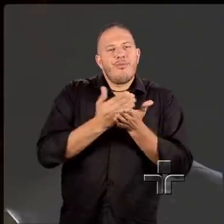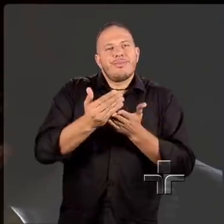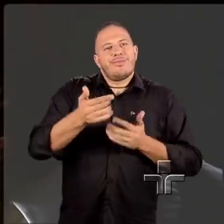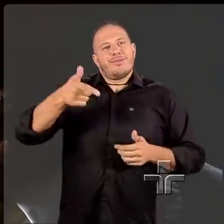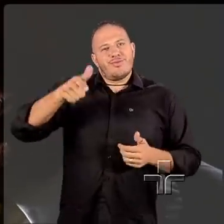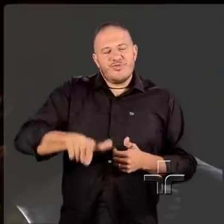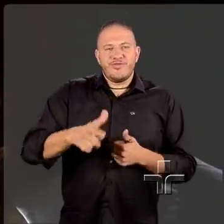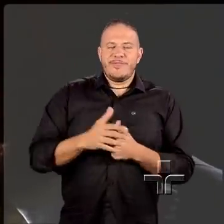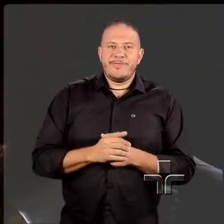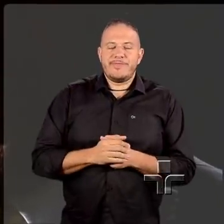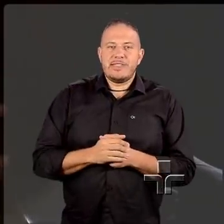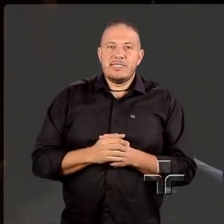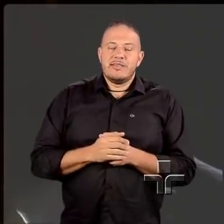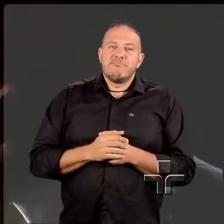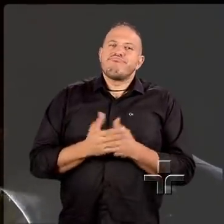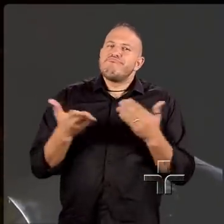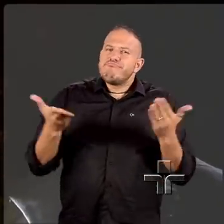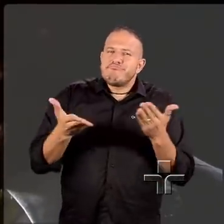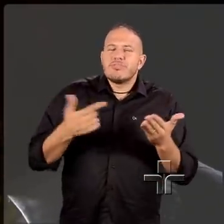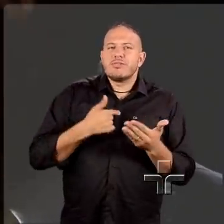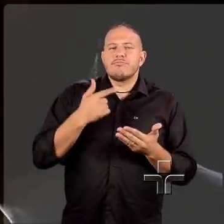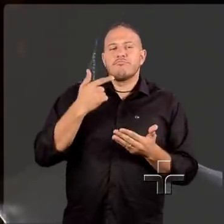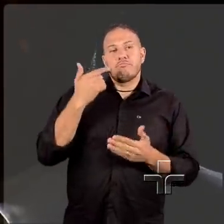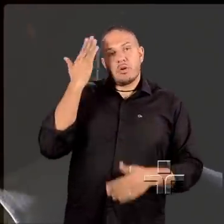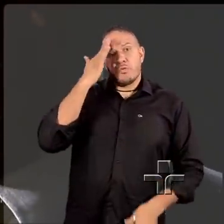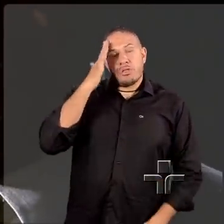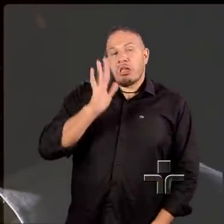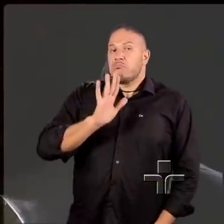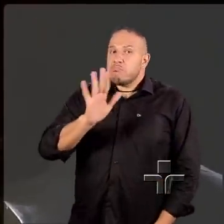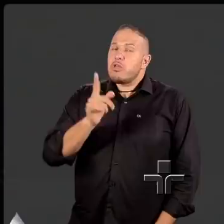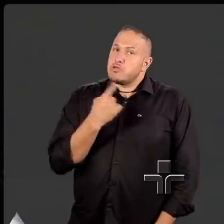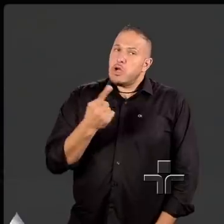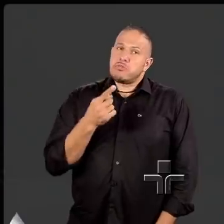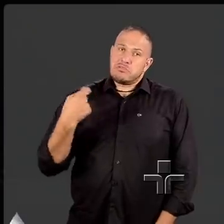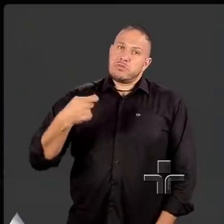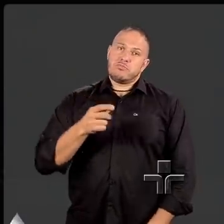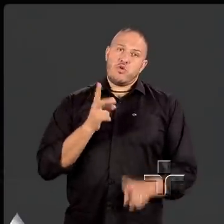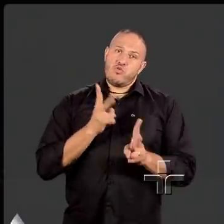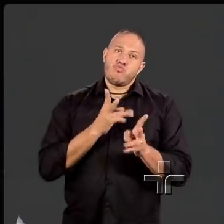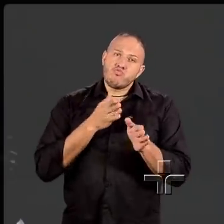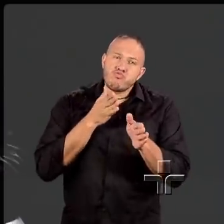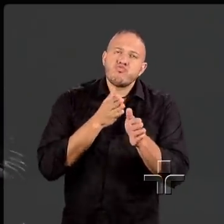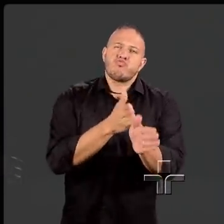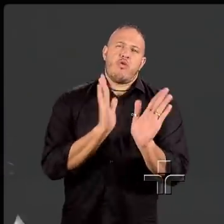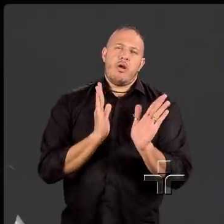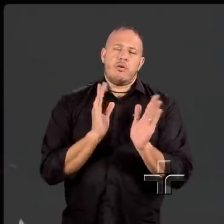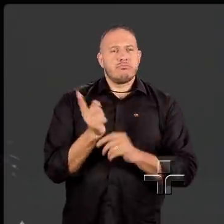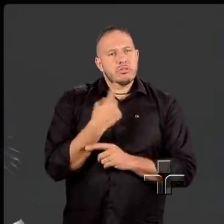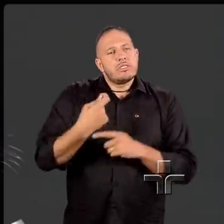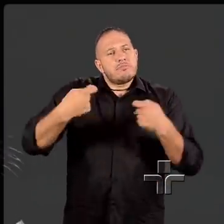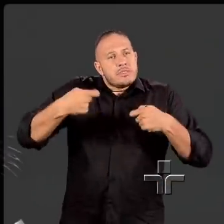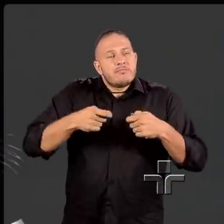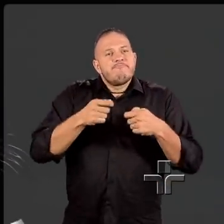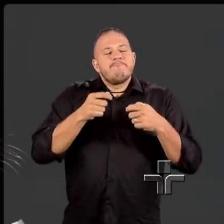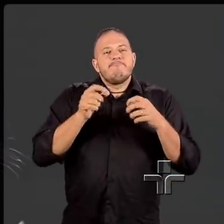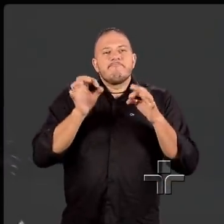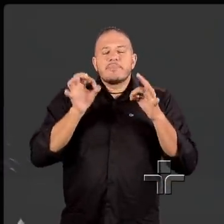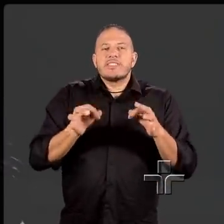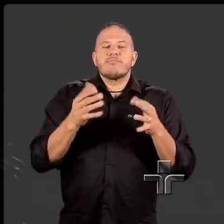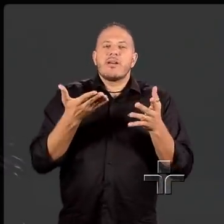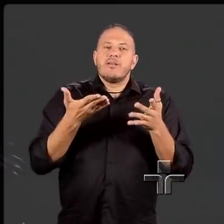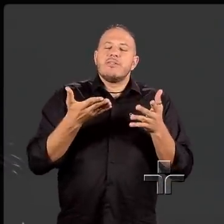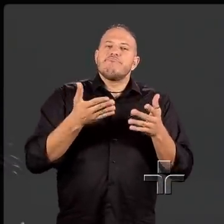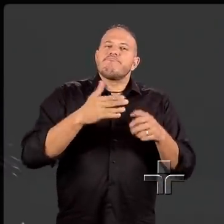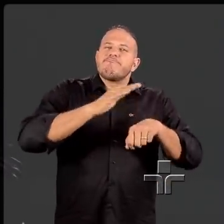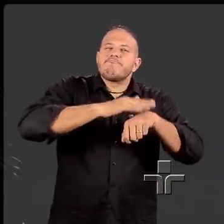novo. A compreensão é de que nós precisamos seguir adiante. A compreensão é que nós precisamos